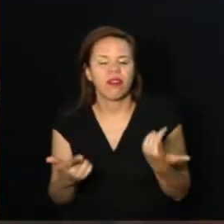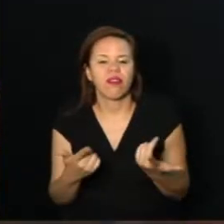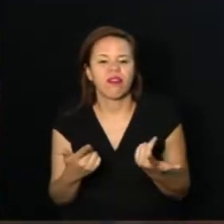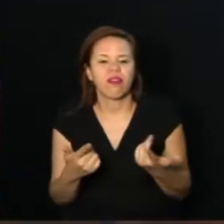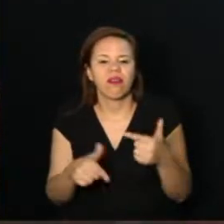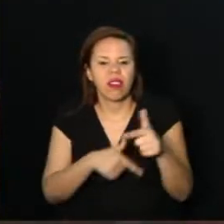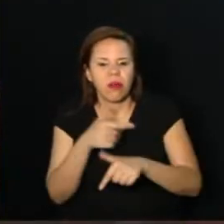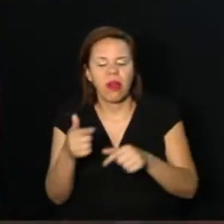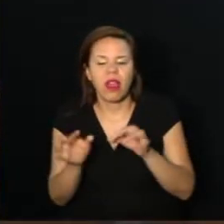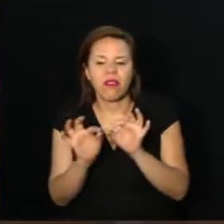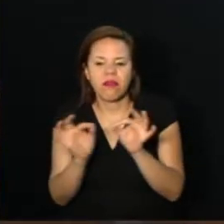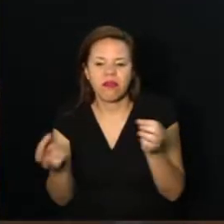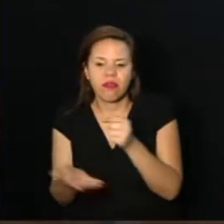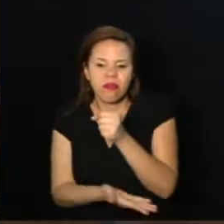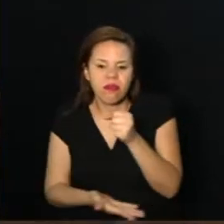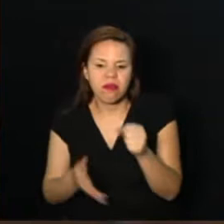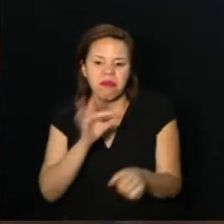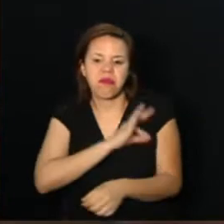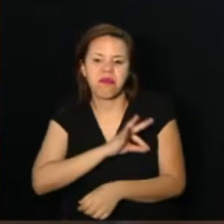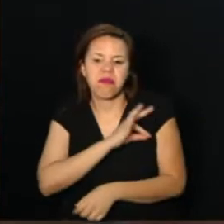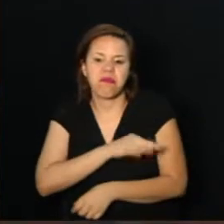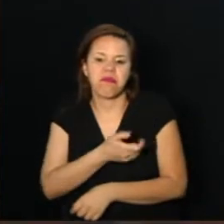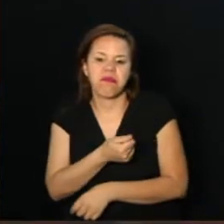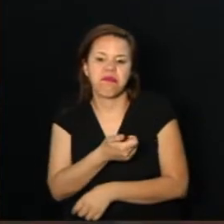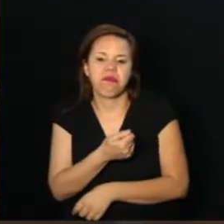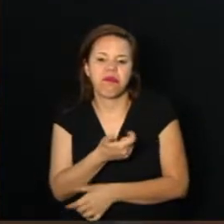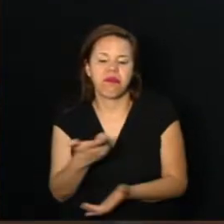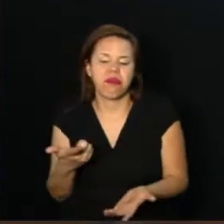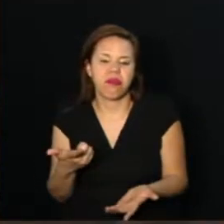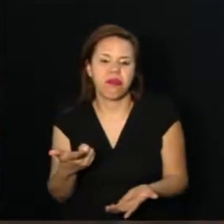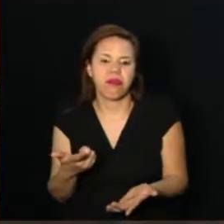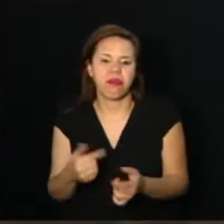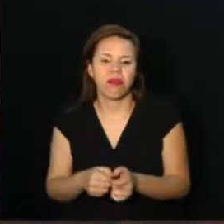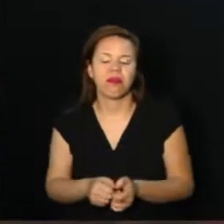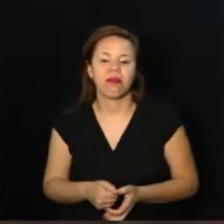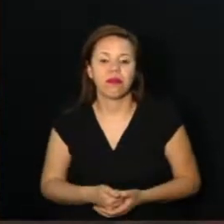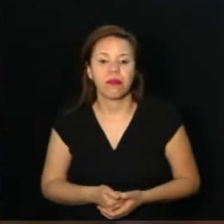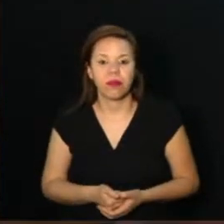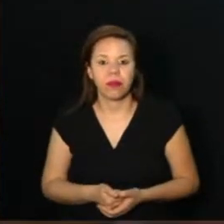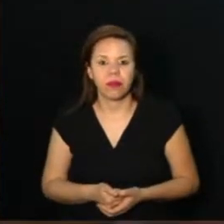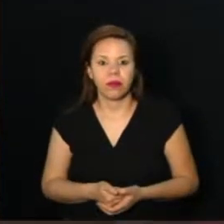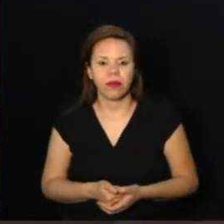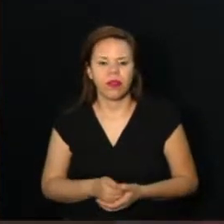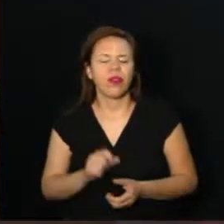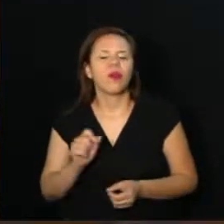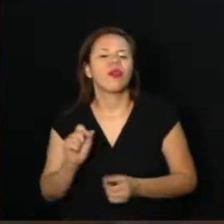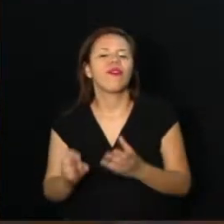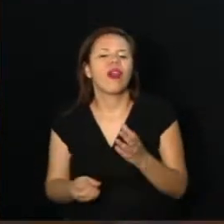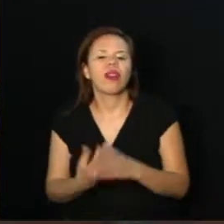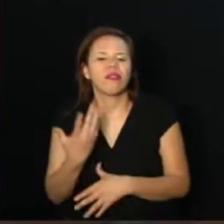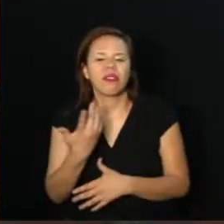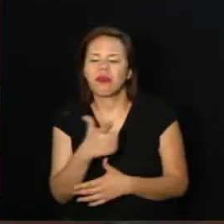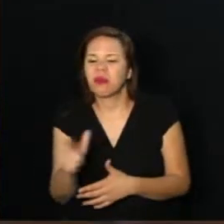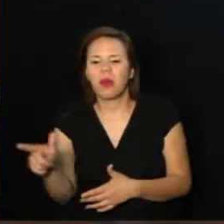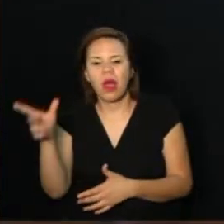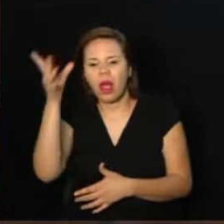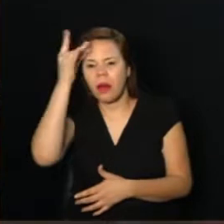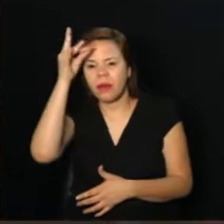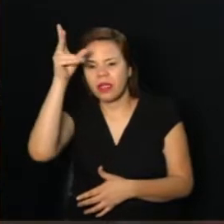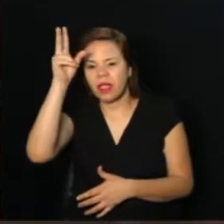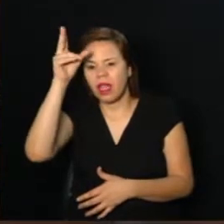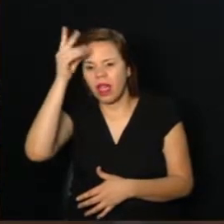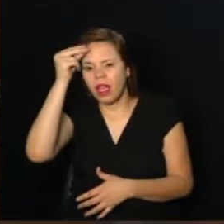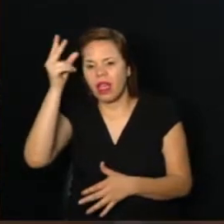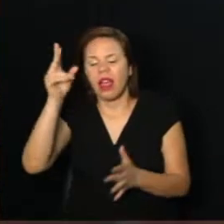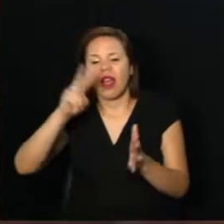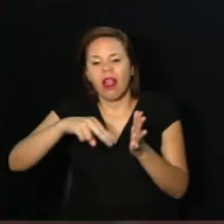vão ter salários mais baixos, vão contribuir para a reprodução cultural, né, de não aprender a ler e escrever, não